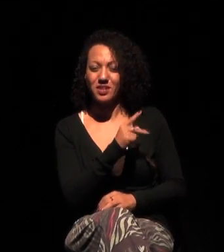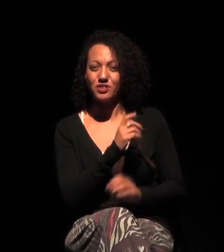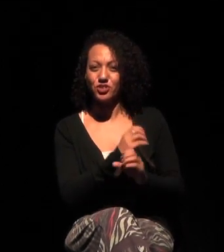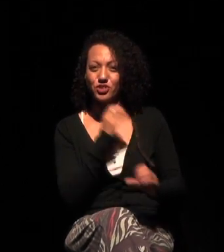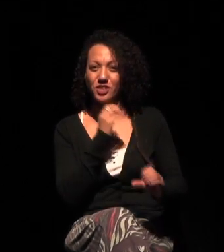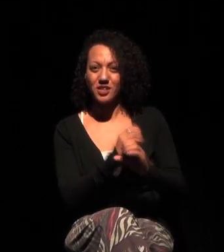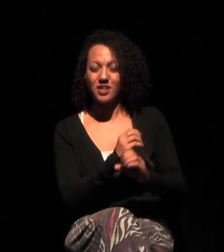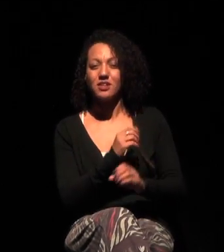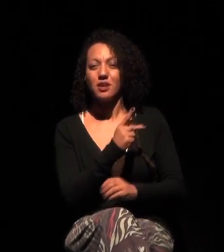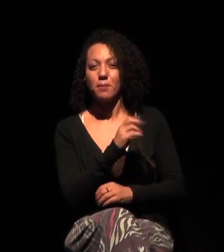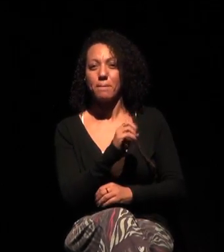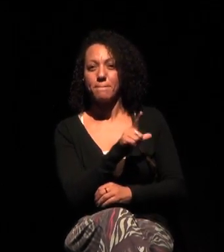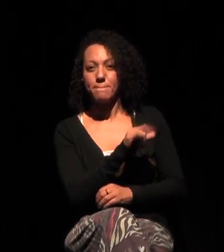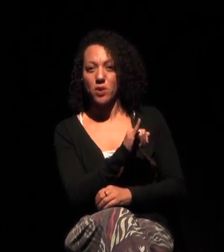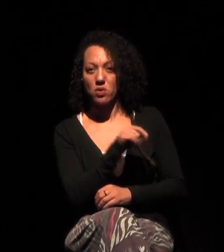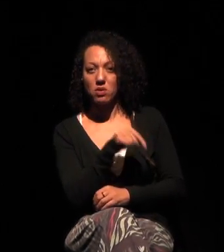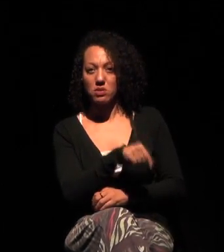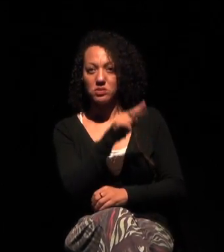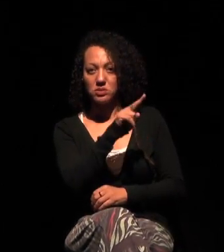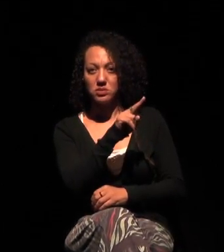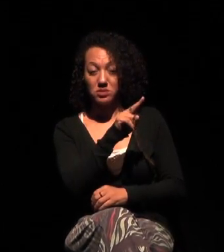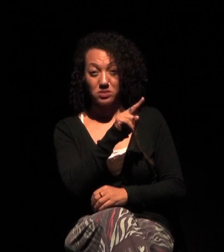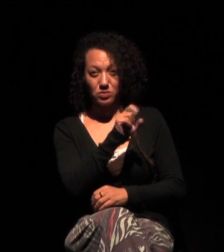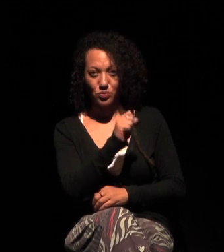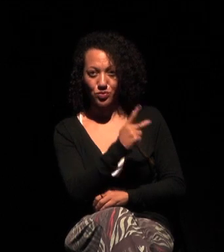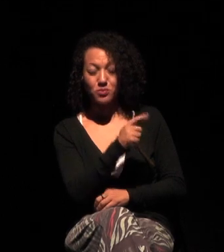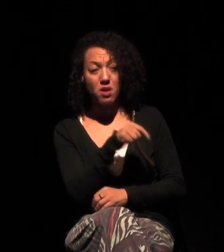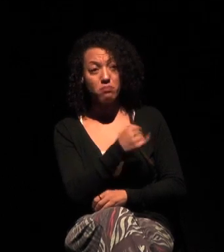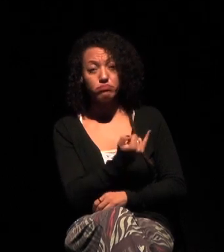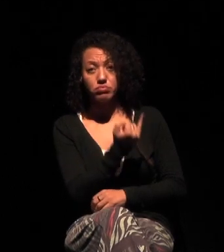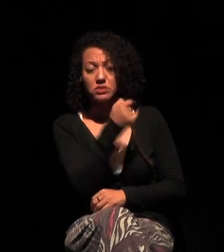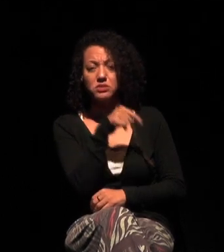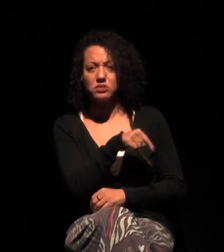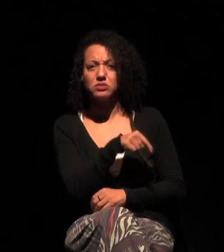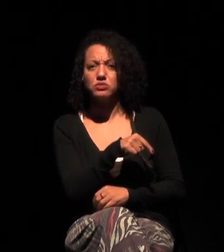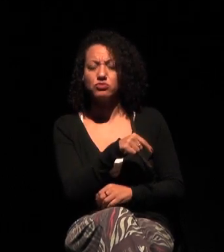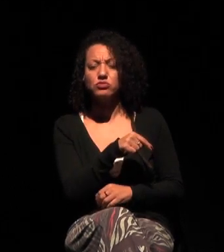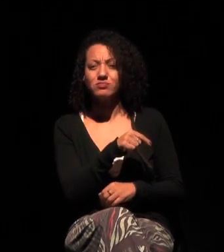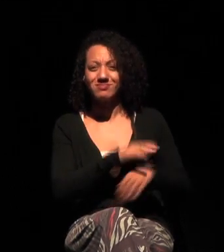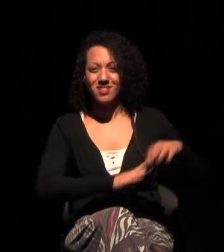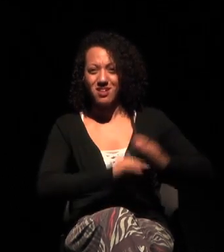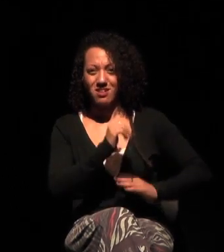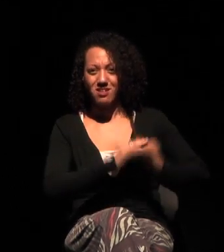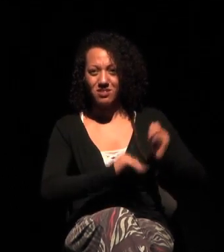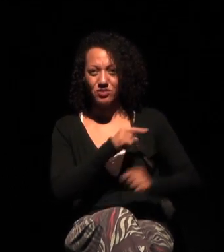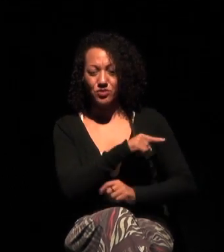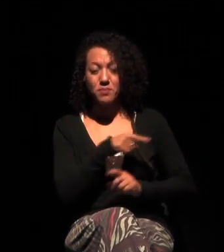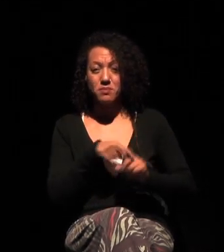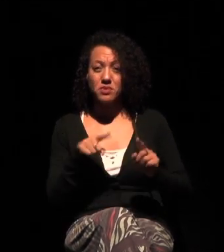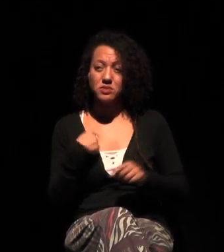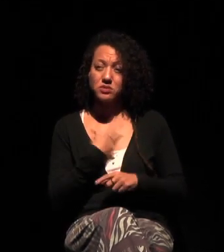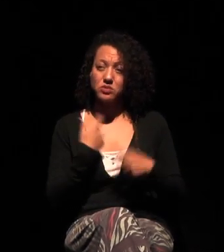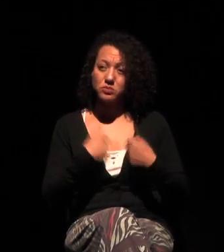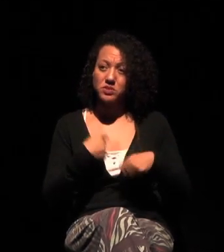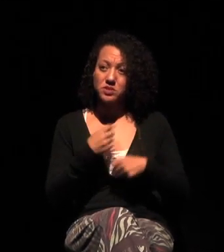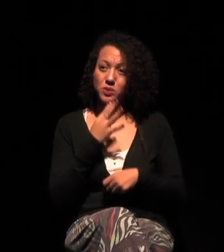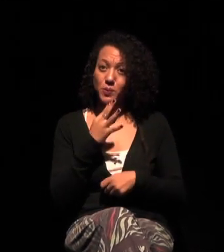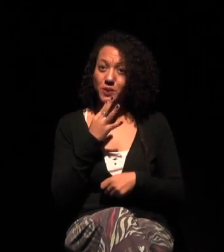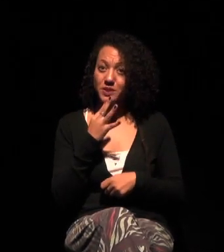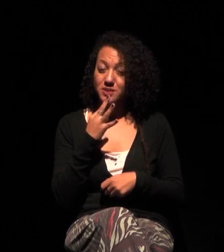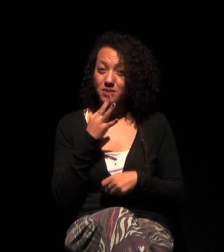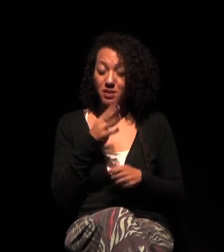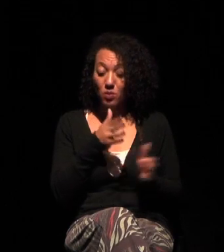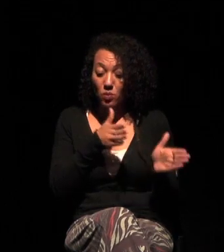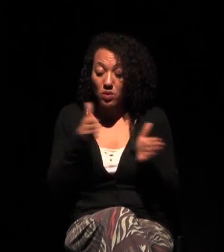da pole não são extremamente importantes mas nós temos que reconhecer do ponto do lado da